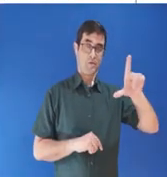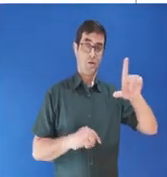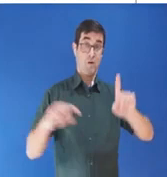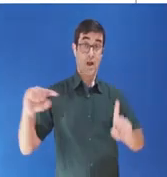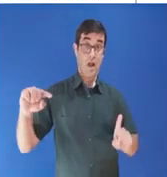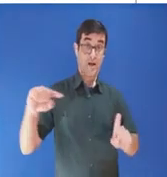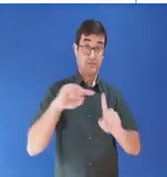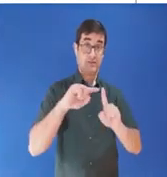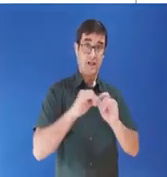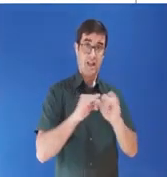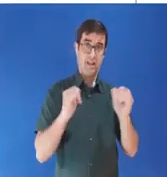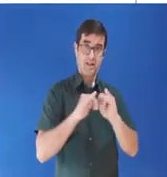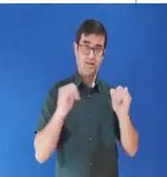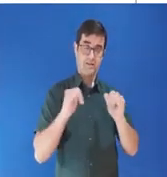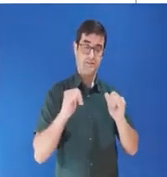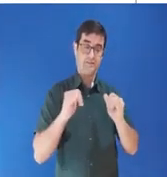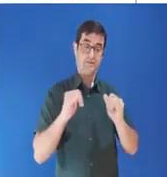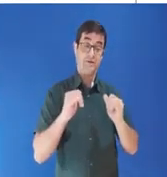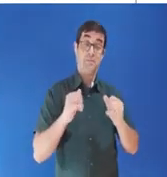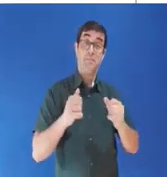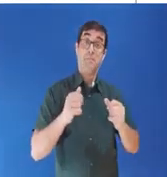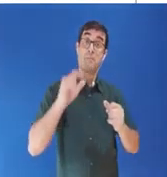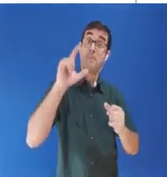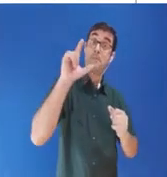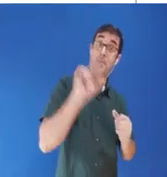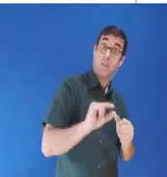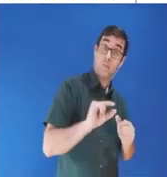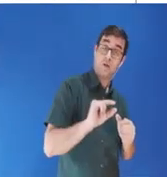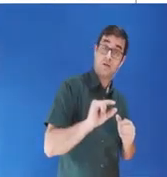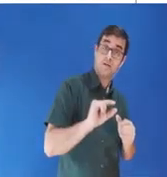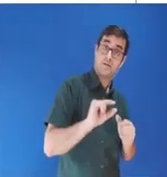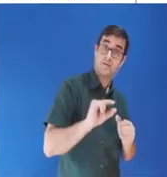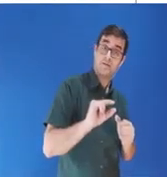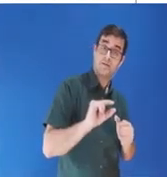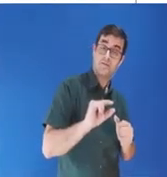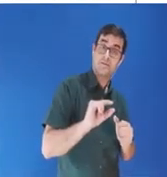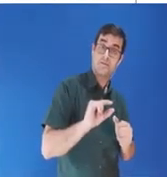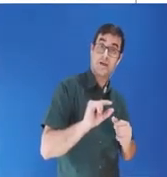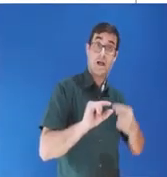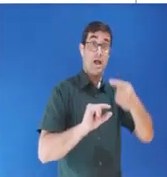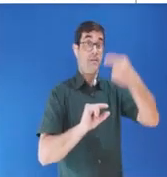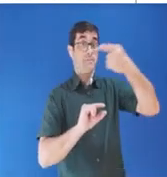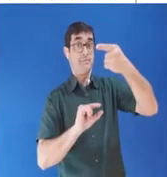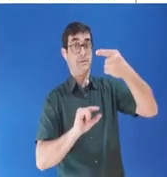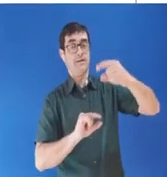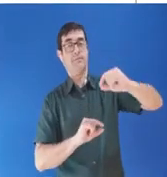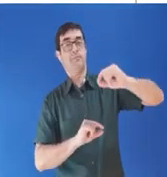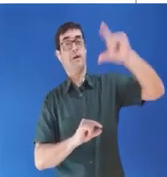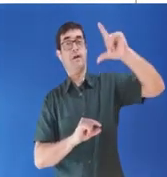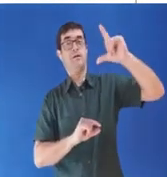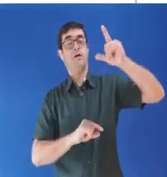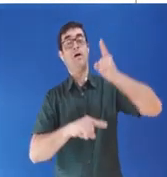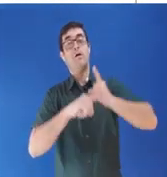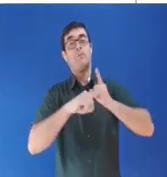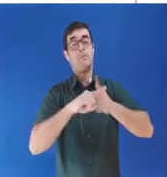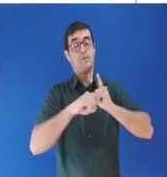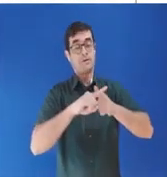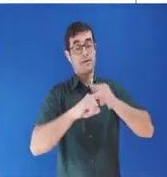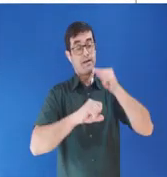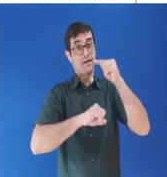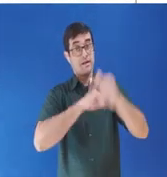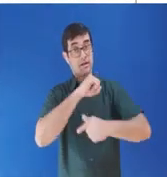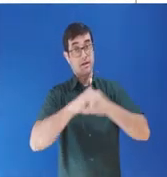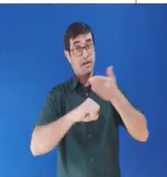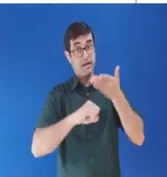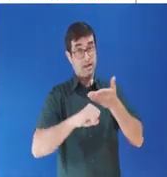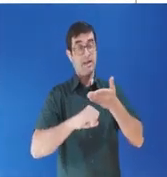afinidade eletrônica menor do que a primeira. Por quê? Porque agora eu estou adicionando esse elétron numa espécie negativa. Então, antes ele tinha